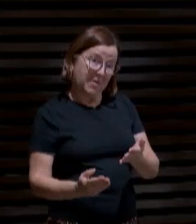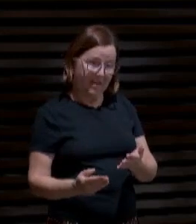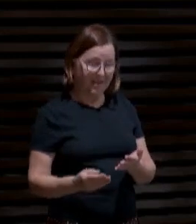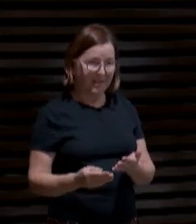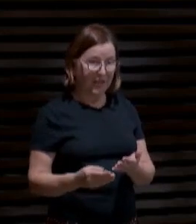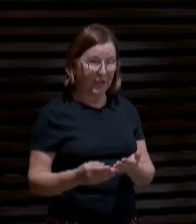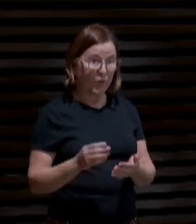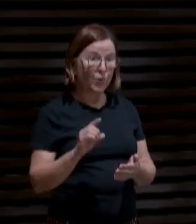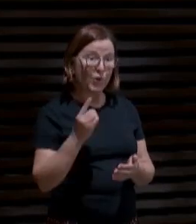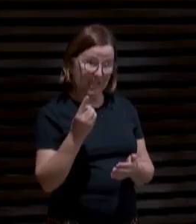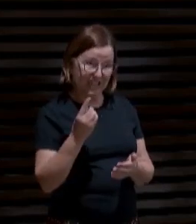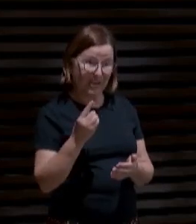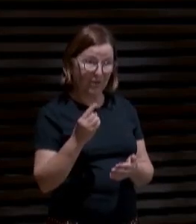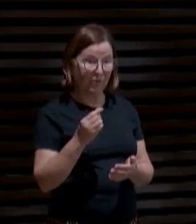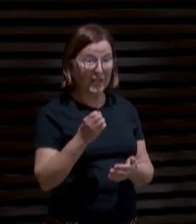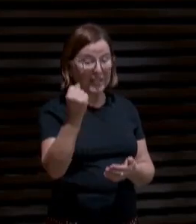podiam matar ninguém.